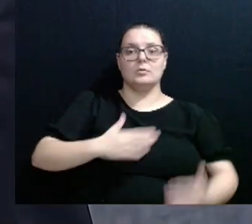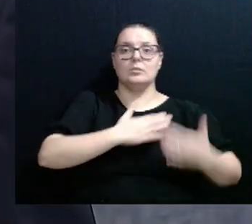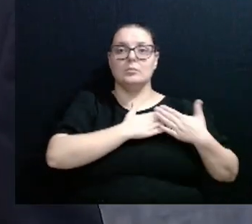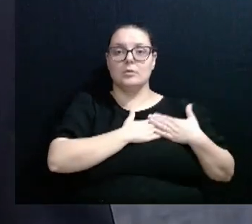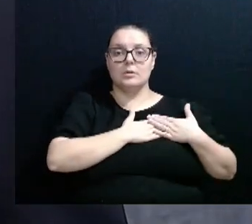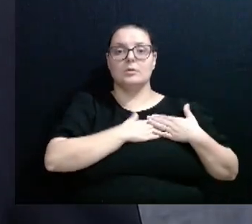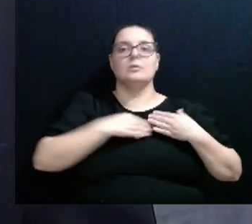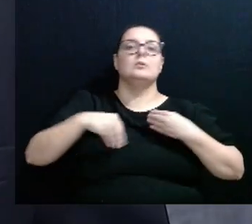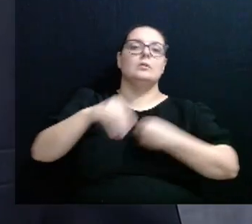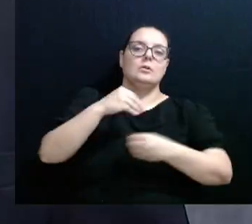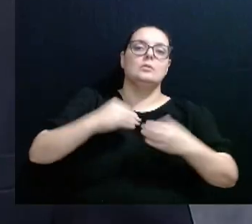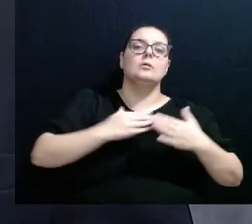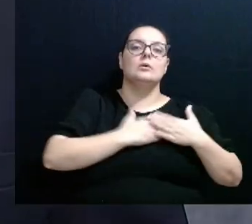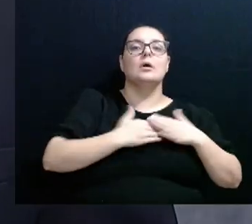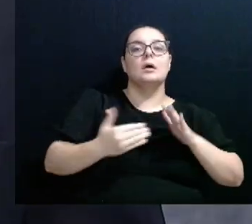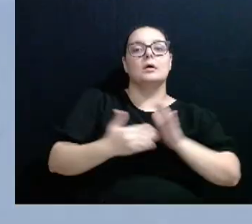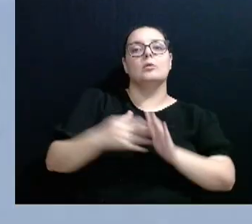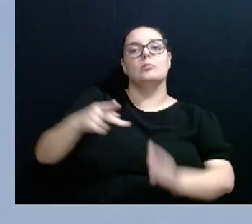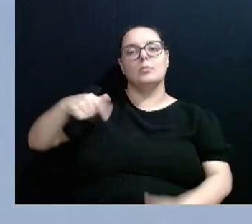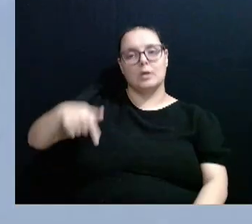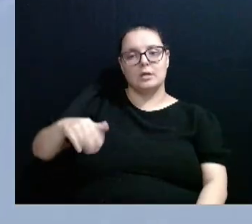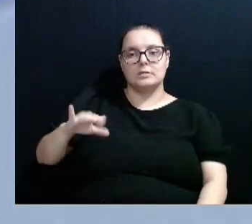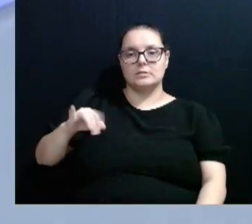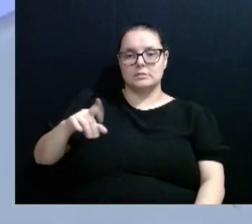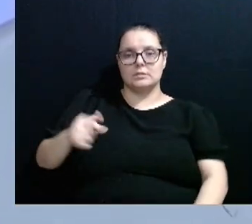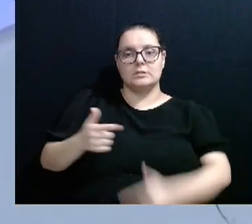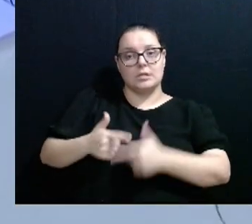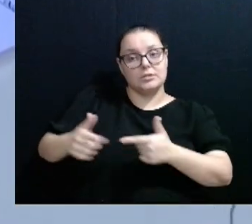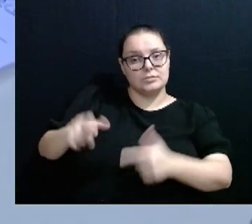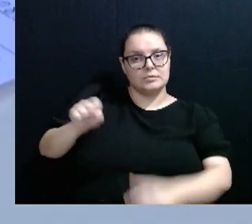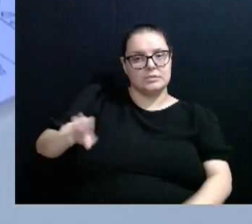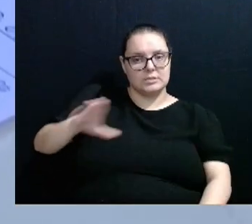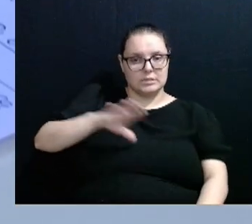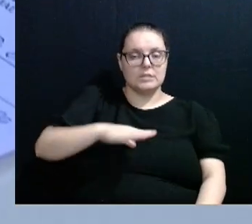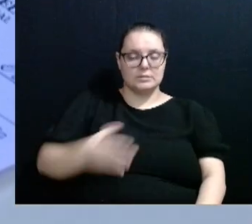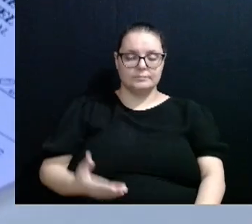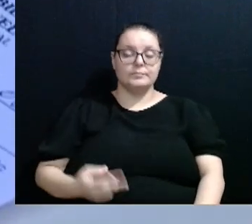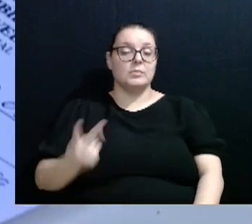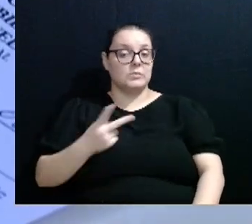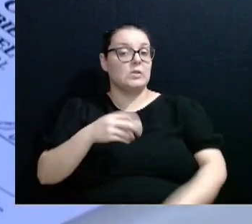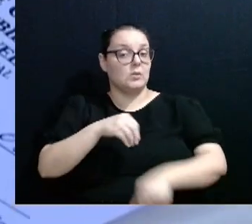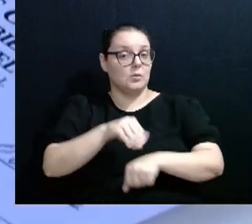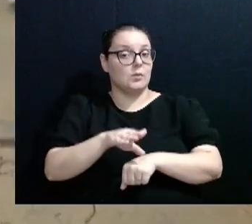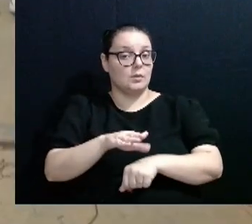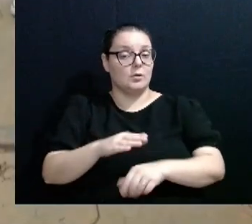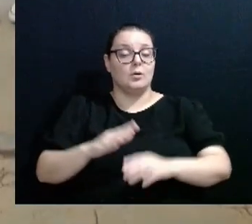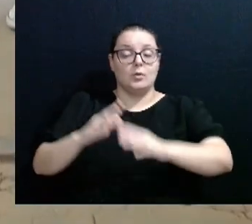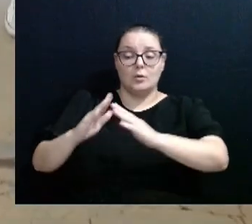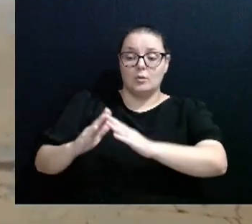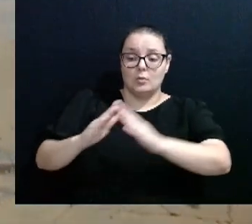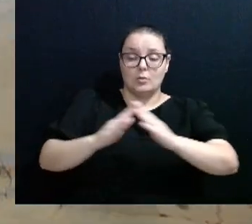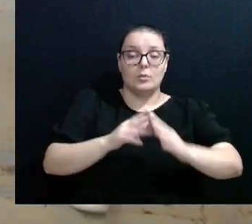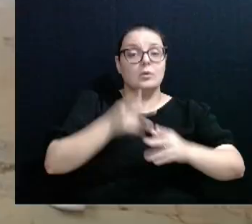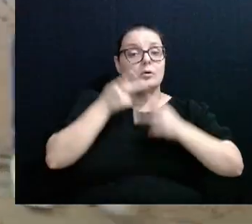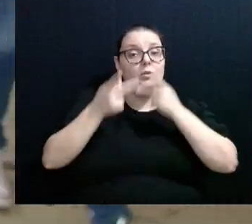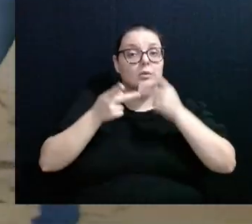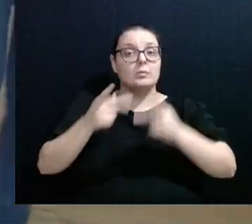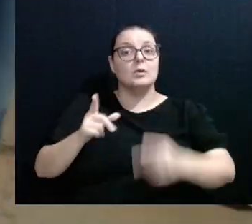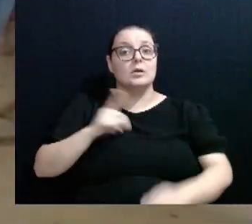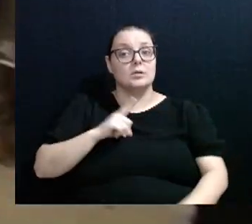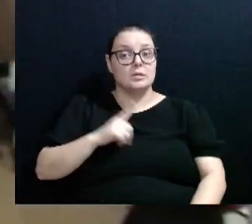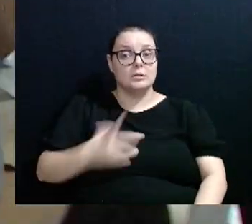até o Parque Cidade, até a divisa de Sumaré. Segundo a indicação, os moradores relataram a existência de uma